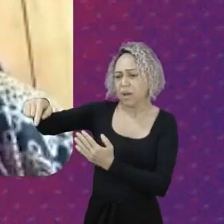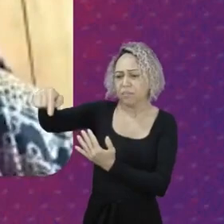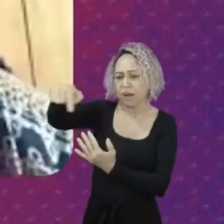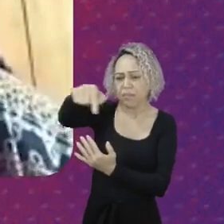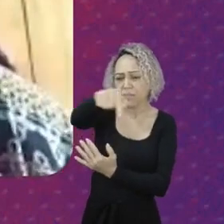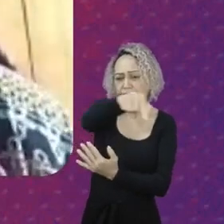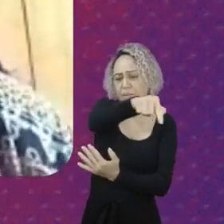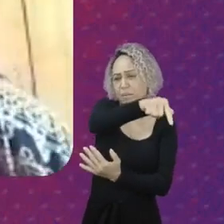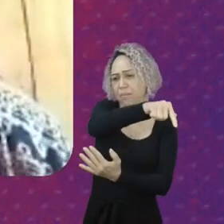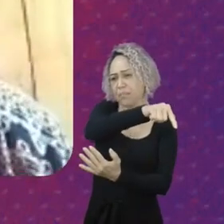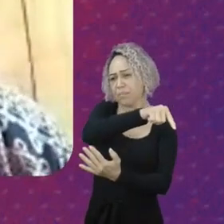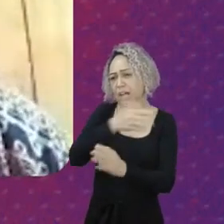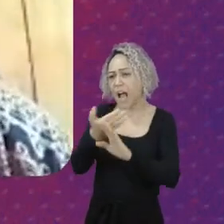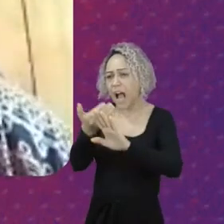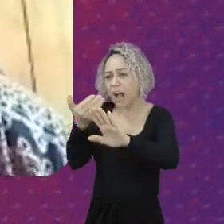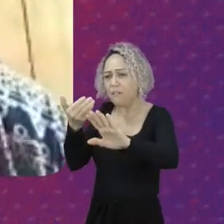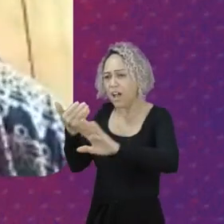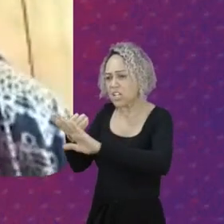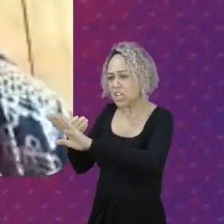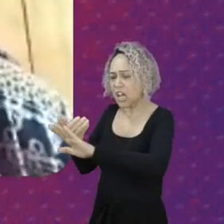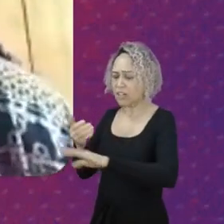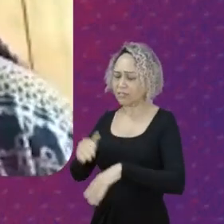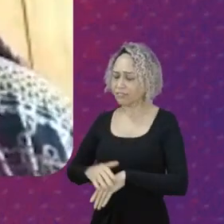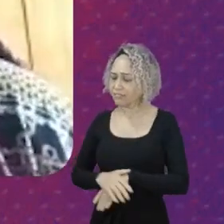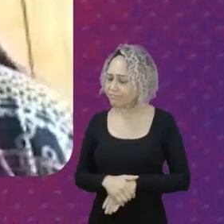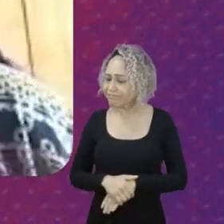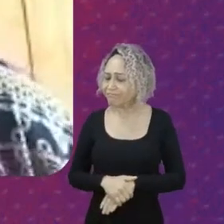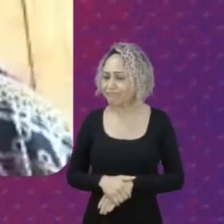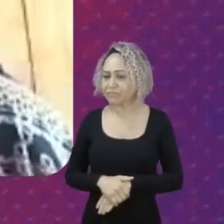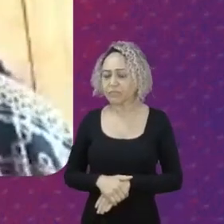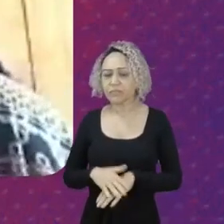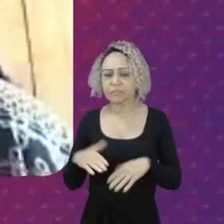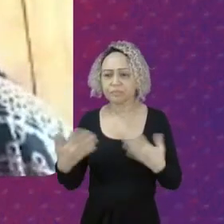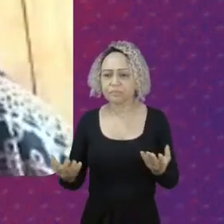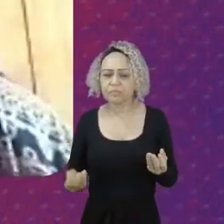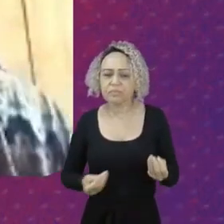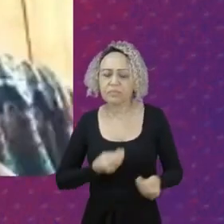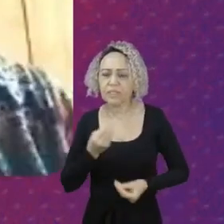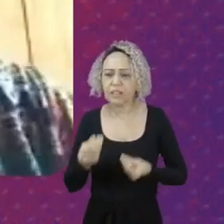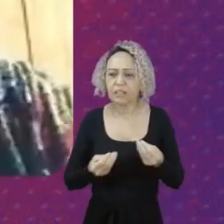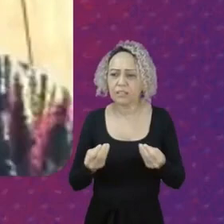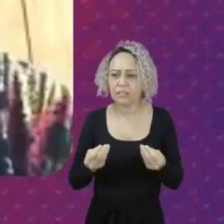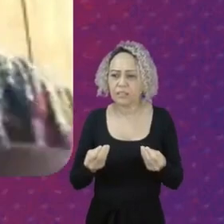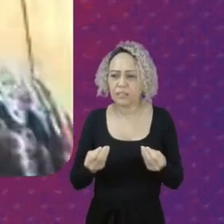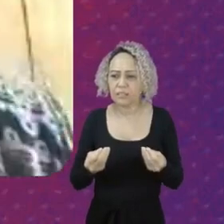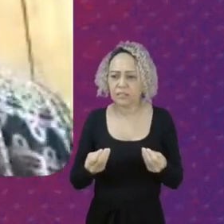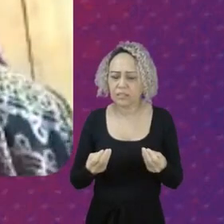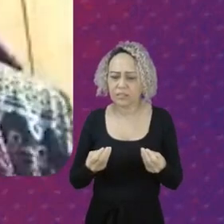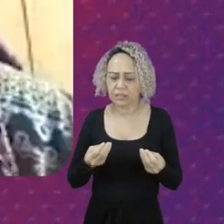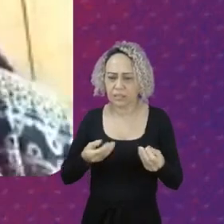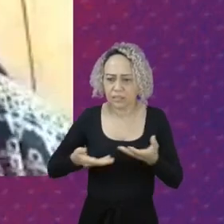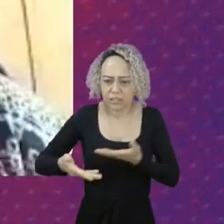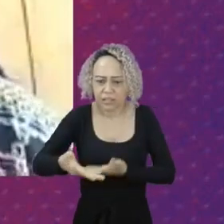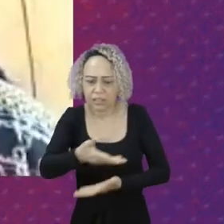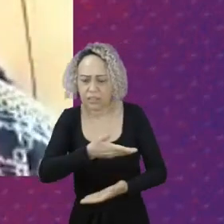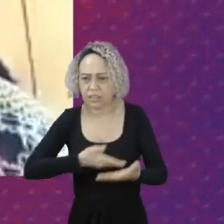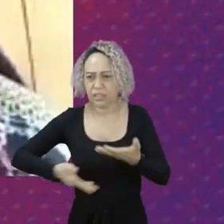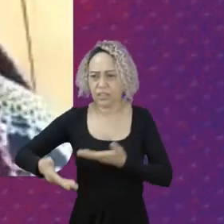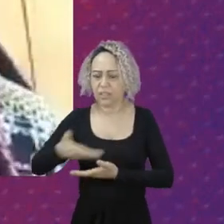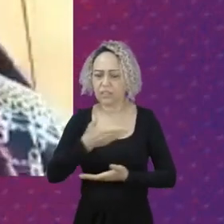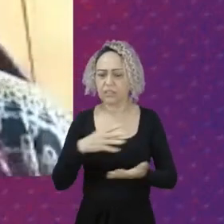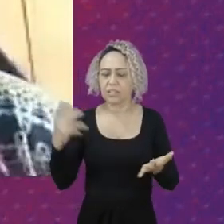são muito específicos, têm uma sociabilidade específica. O que é isso, né? As relações que se dão